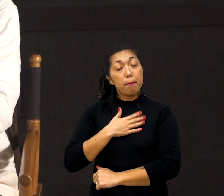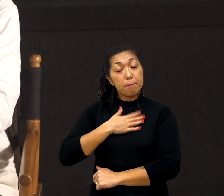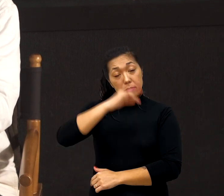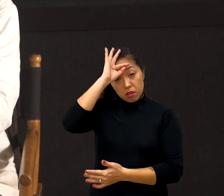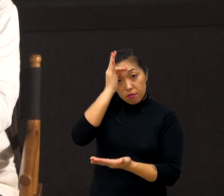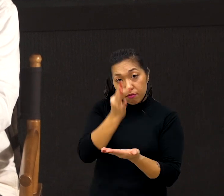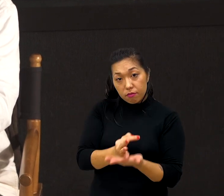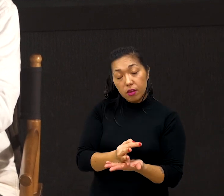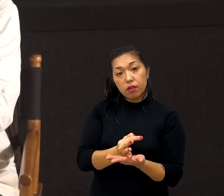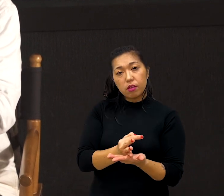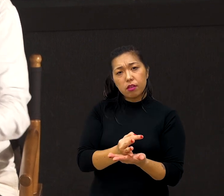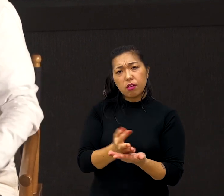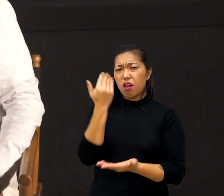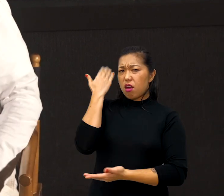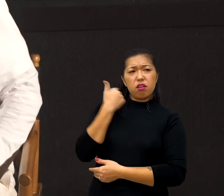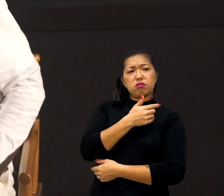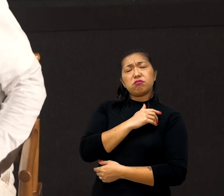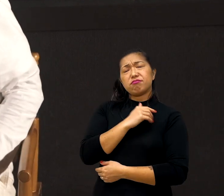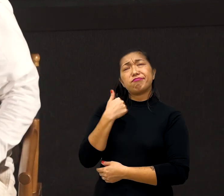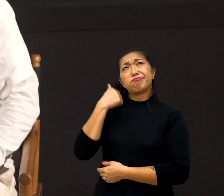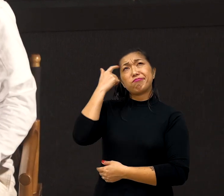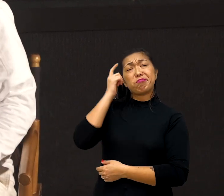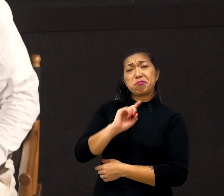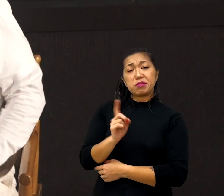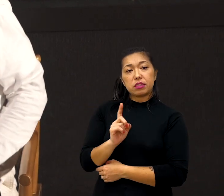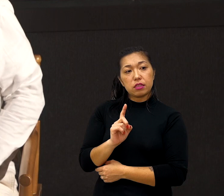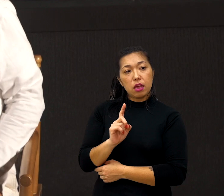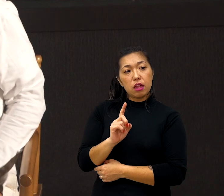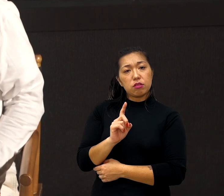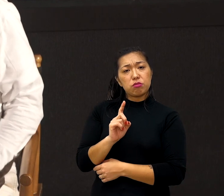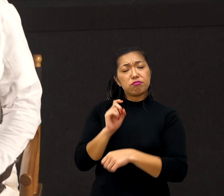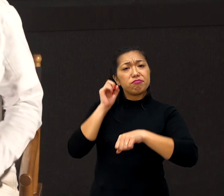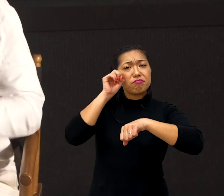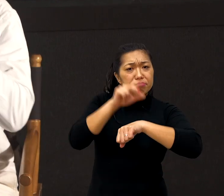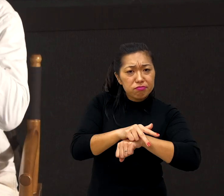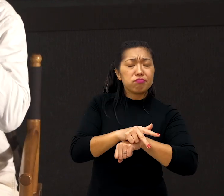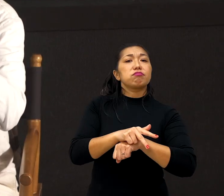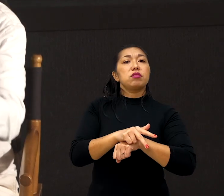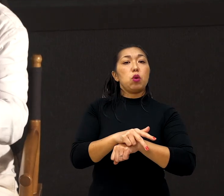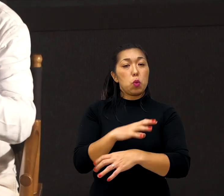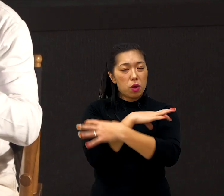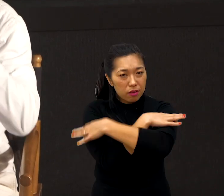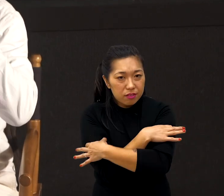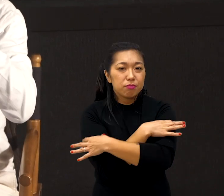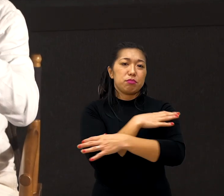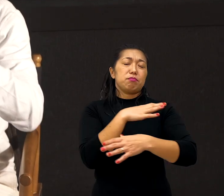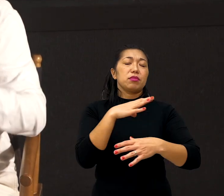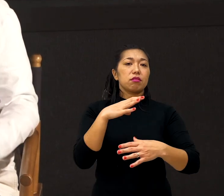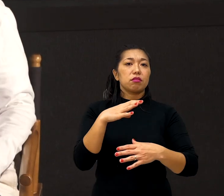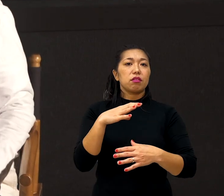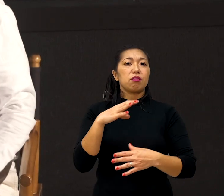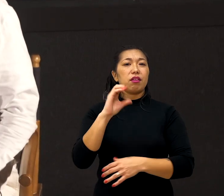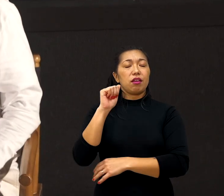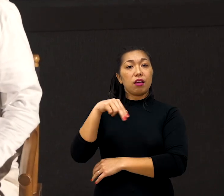fé, eu não tinha nem feito ainda, não tinha entrado no terreiro de Candomblé, no sentido de viver a fé